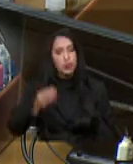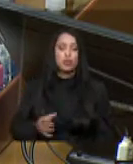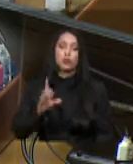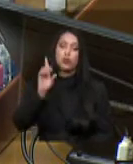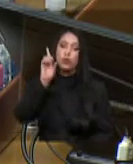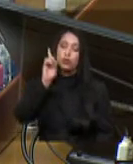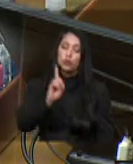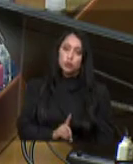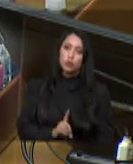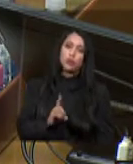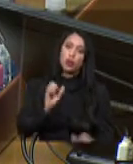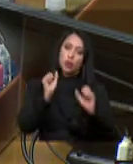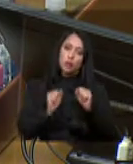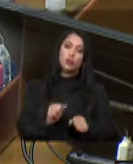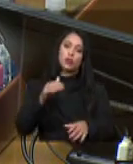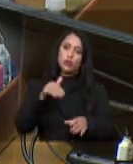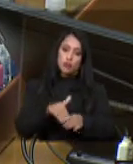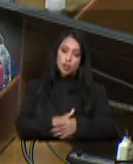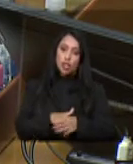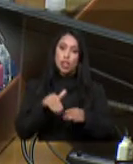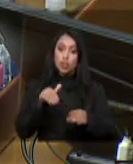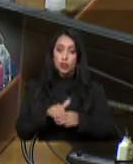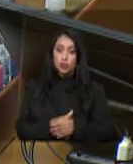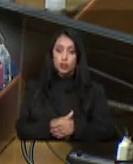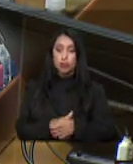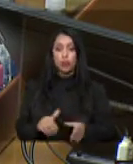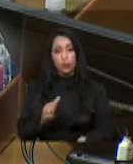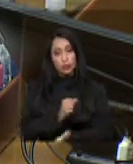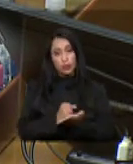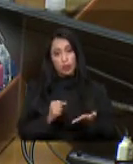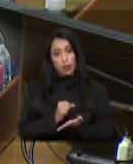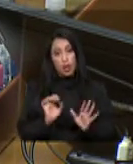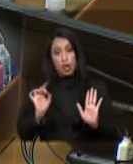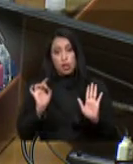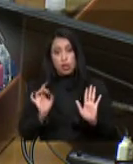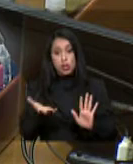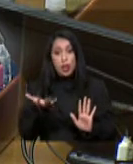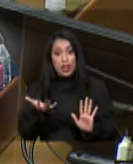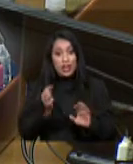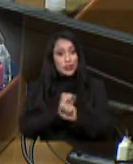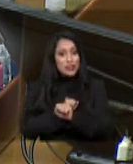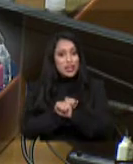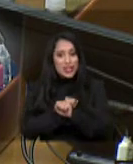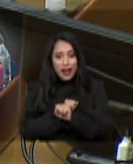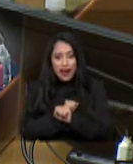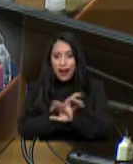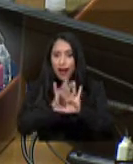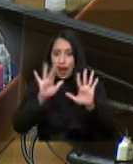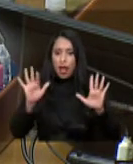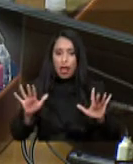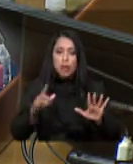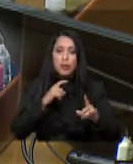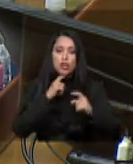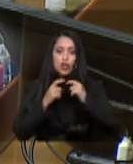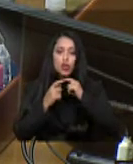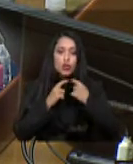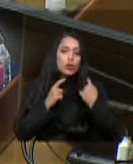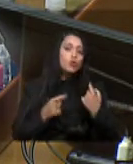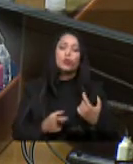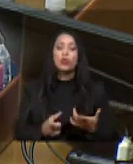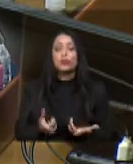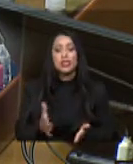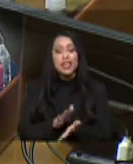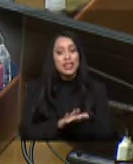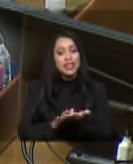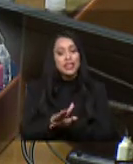possa votar e votou com tanta fundamentação. Apenas quero esclarecer para não ficar nenhum tipo de